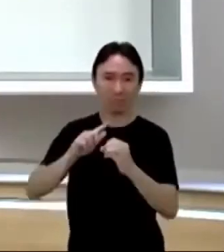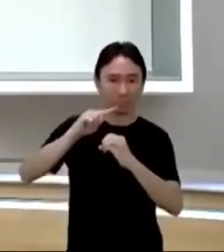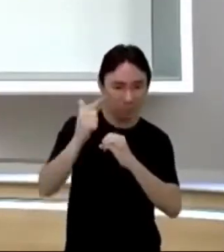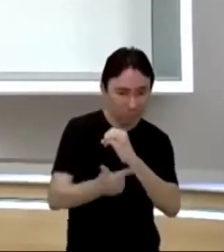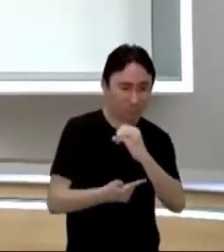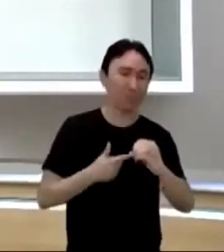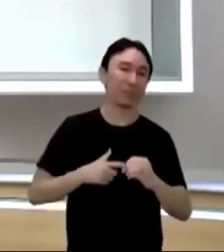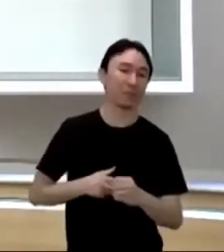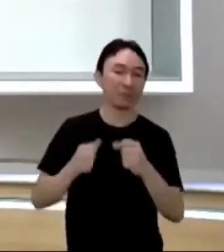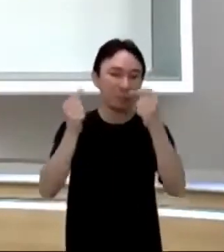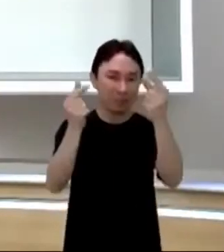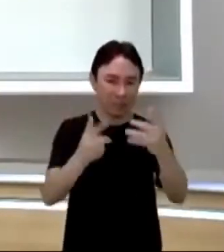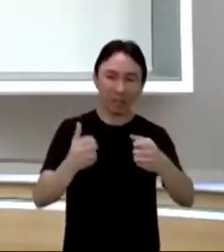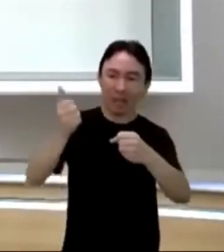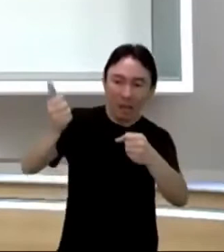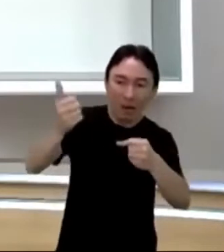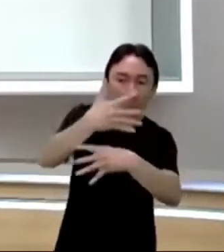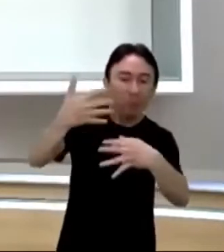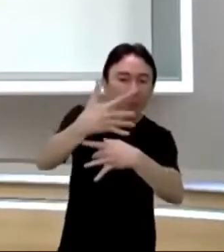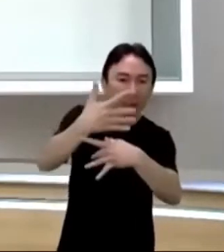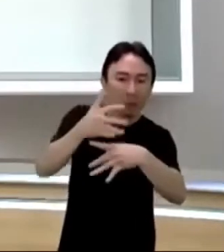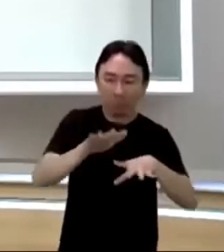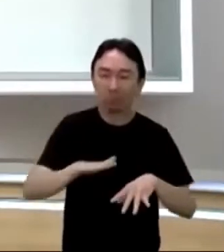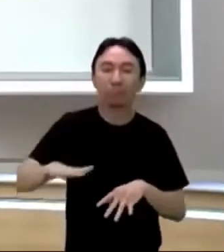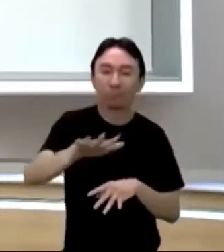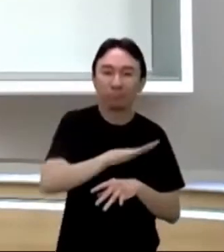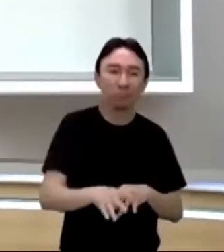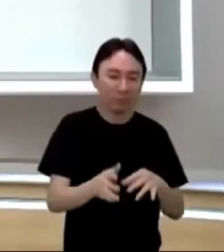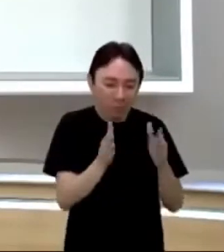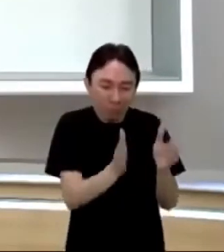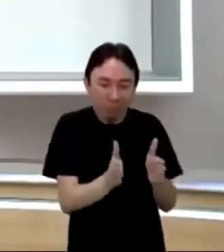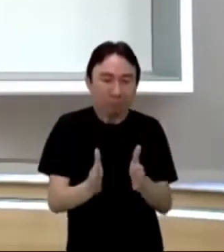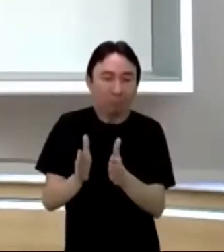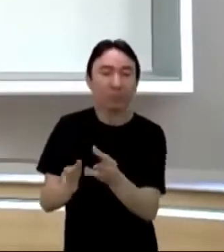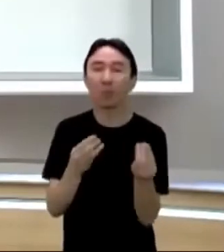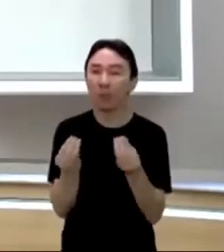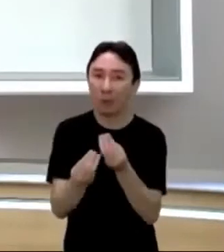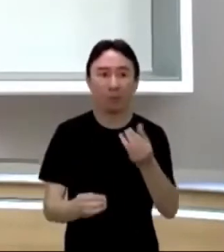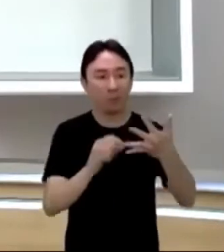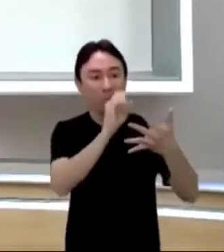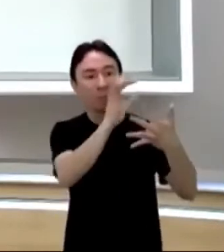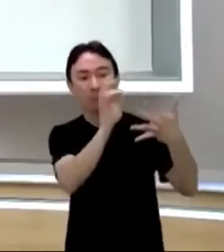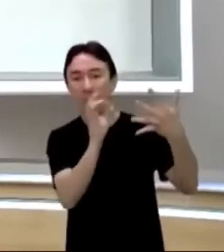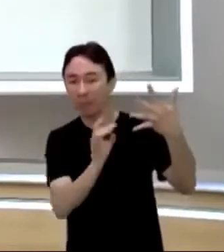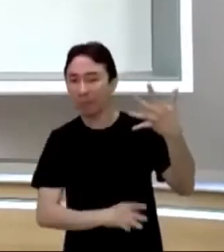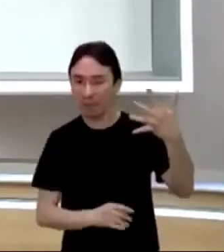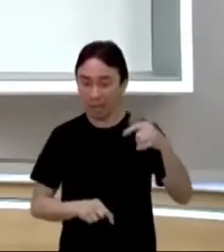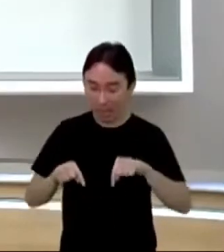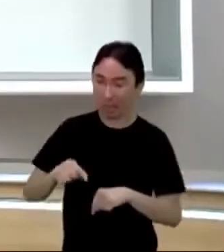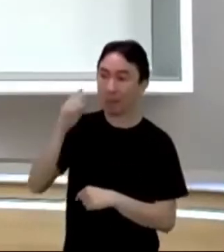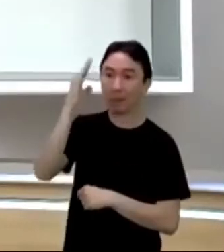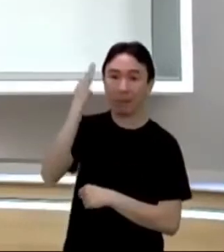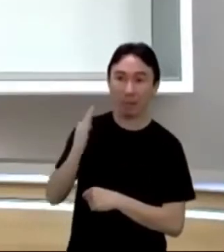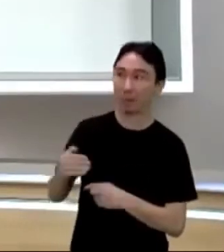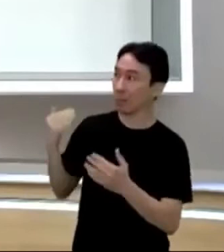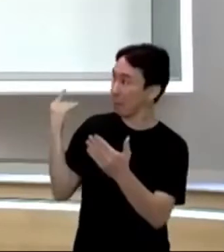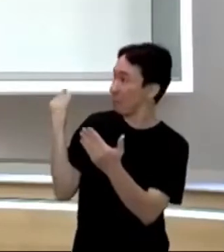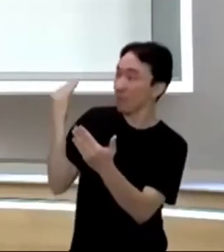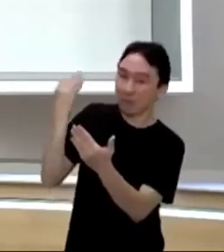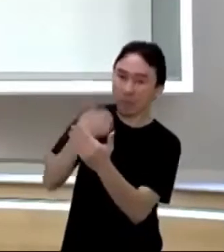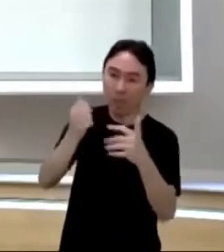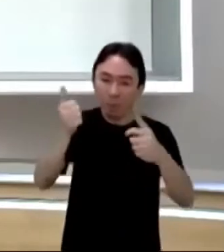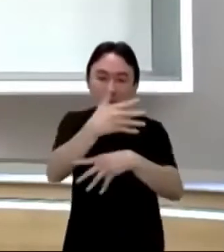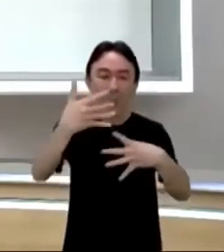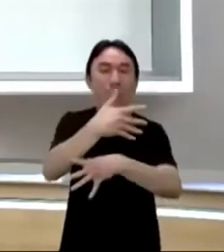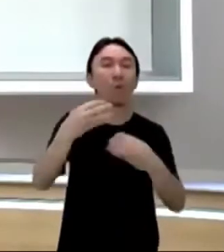características das áreas urbanas, vai falar sobre o processo de urbanização brasileiro, né, a hierarquia